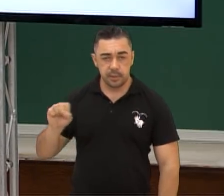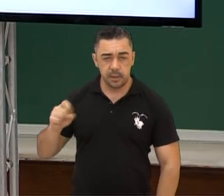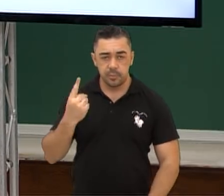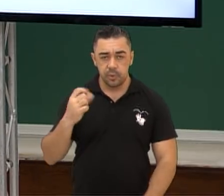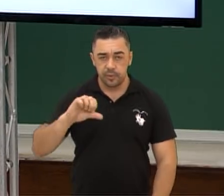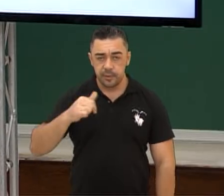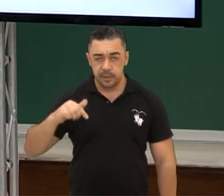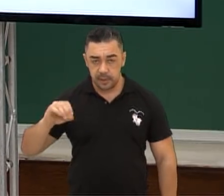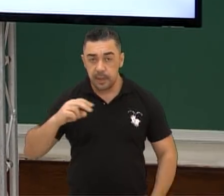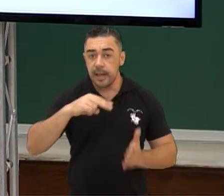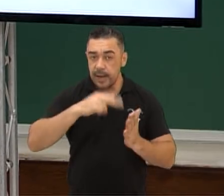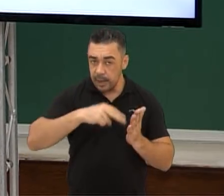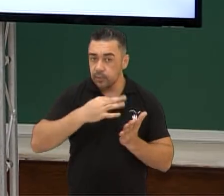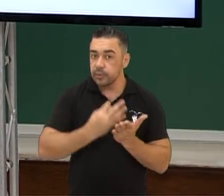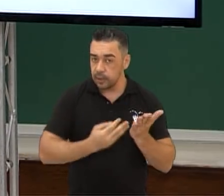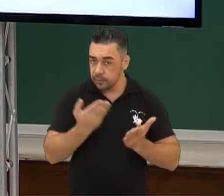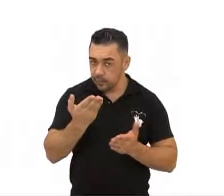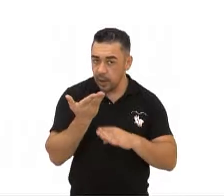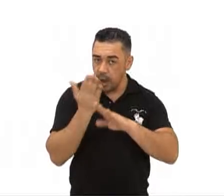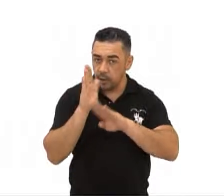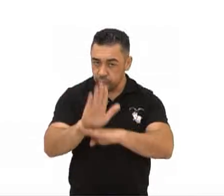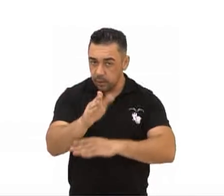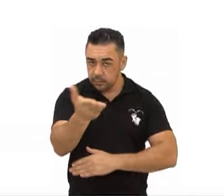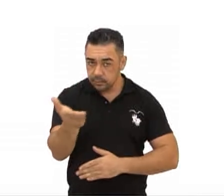Dá uma lida no texto, vai te ajudar.